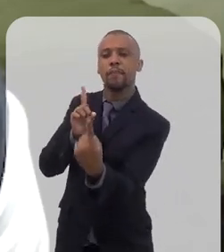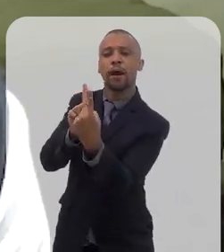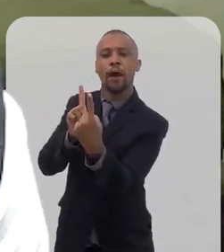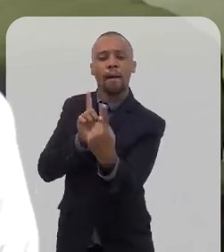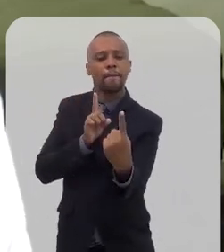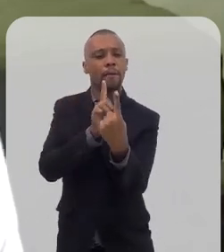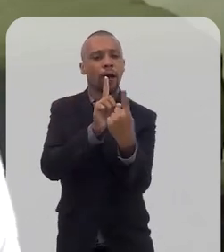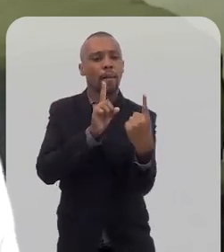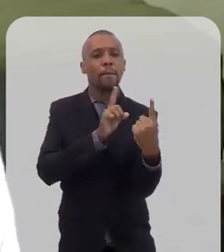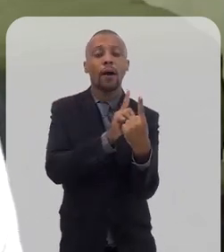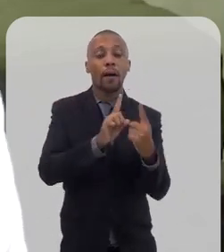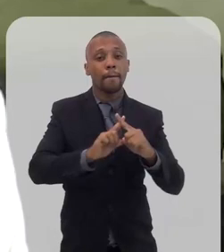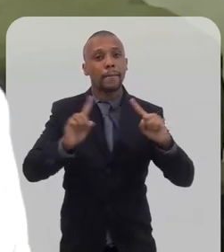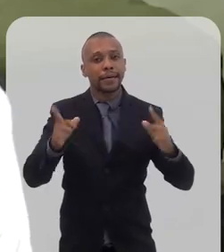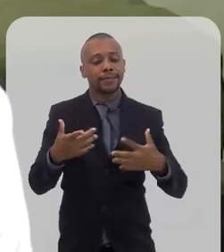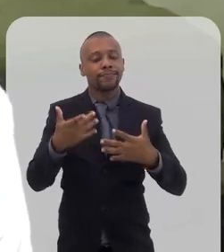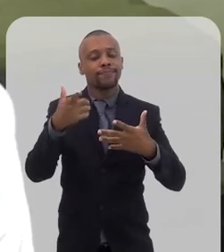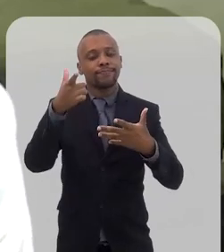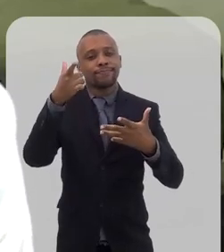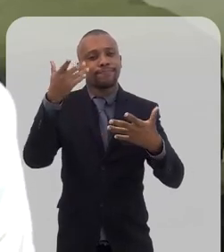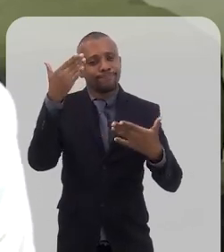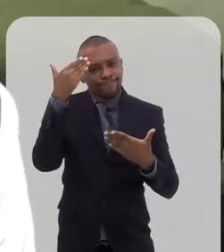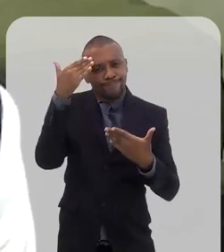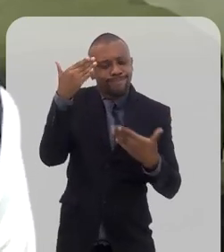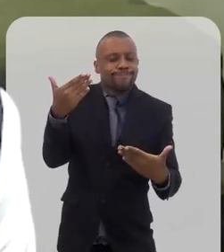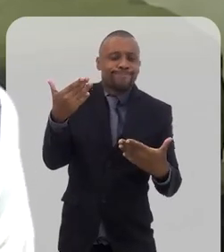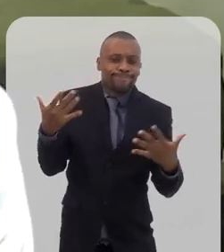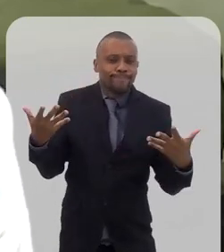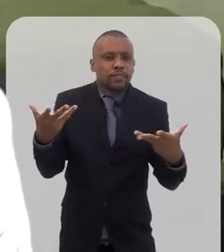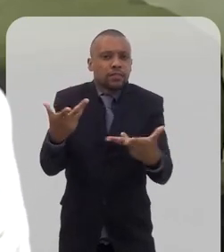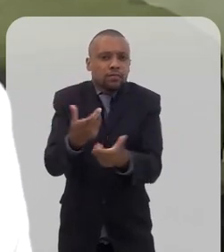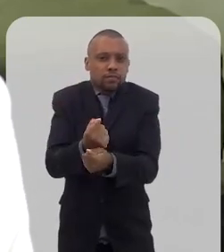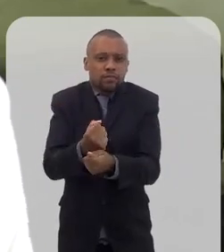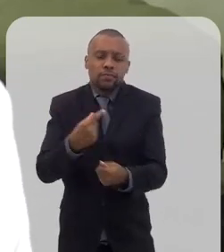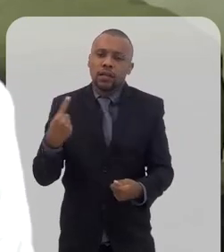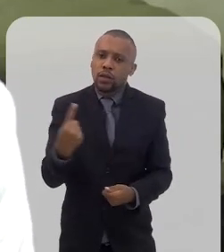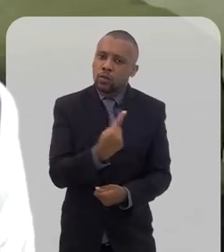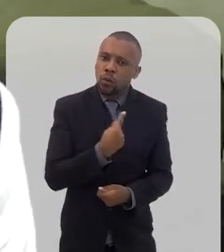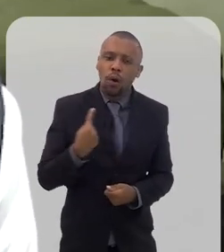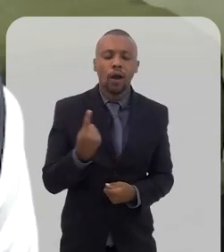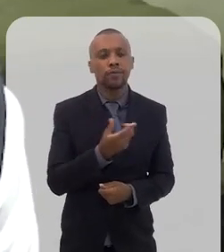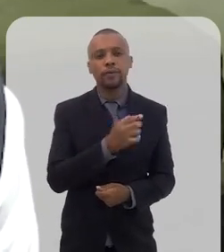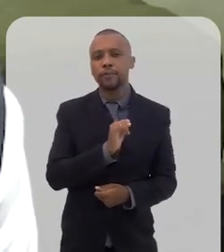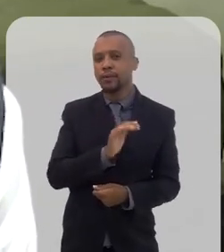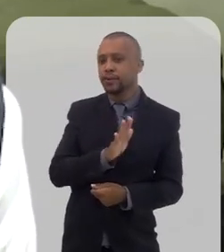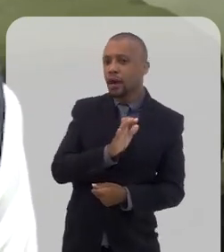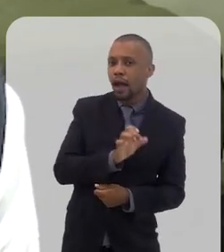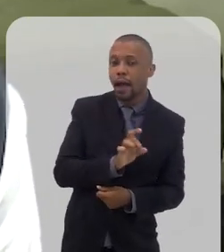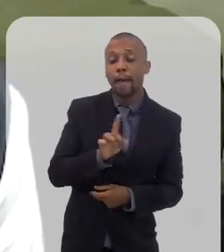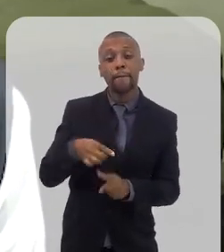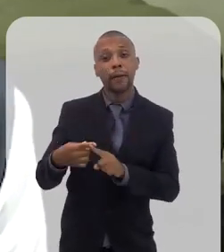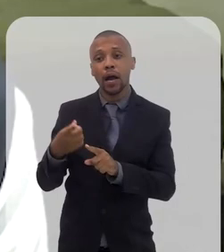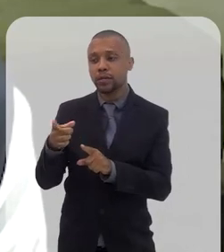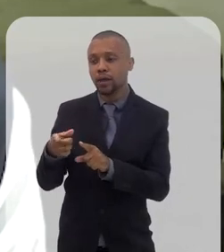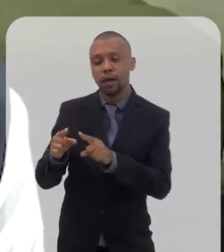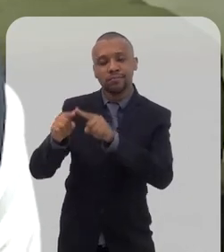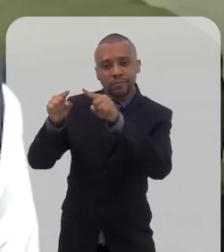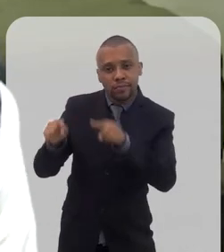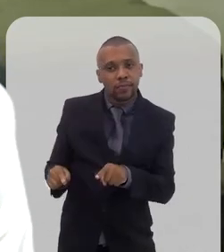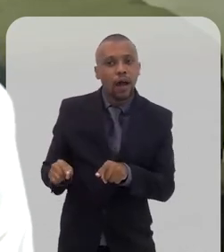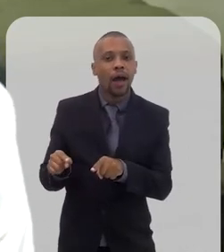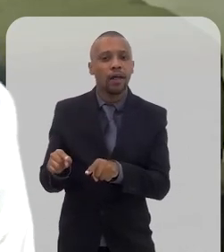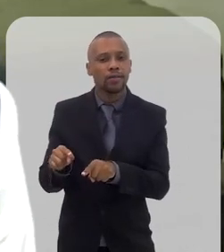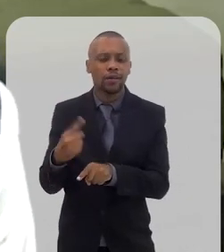abordagem. Mas é muito gratificante, assim, tanto para nós quanto para os recenseadores. Nós temos inúmeros